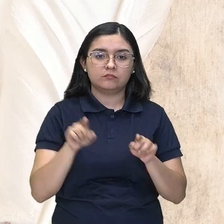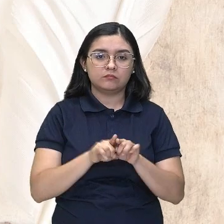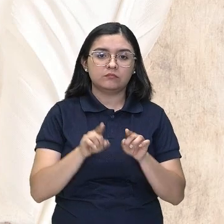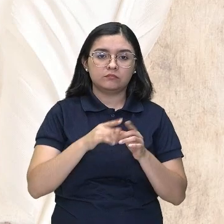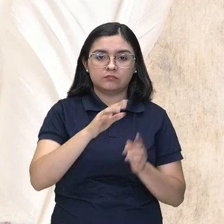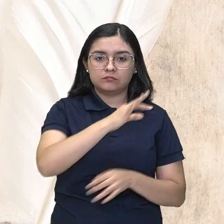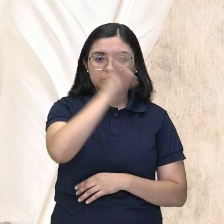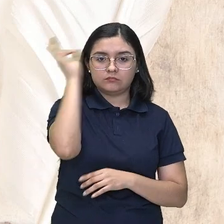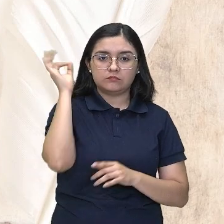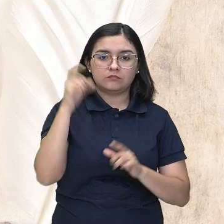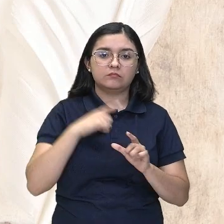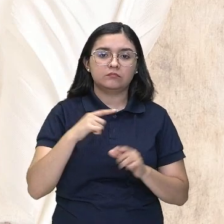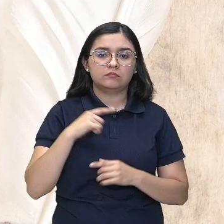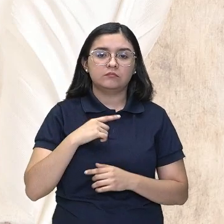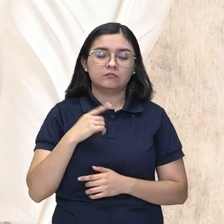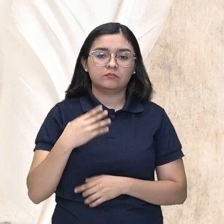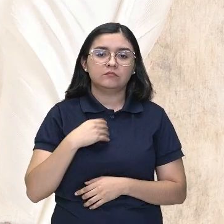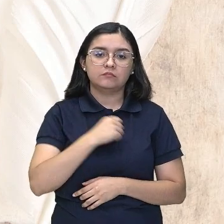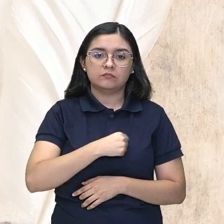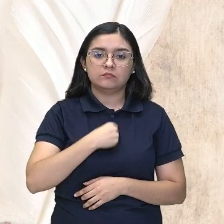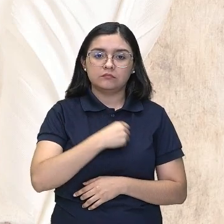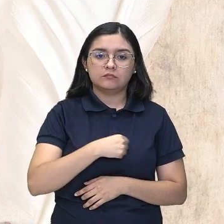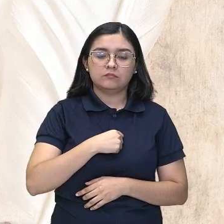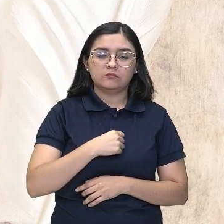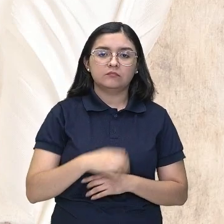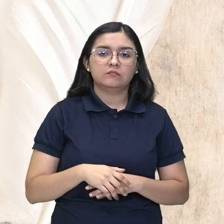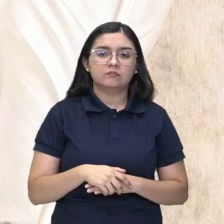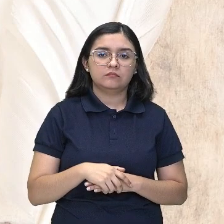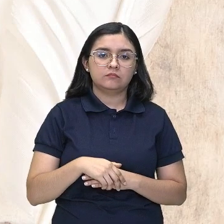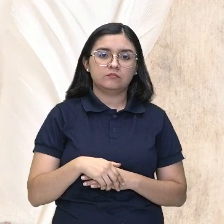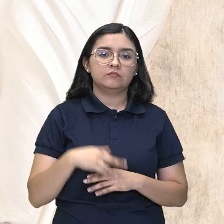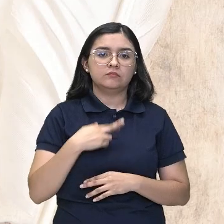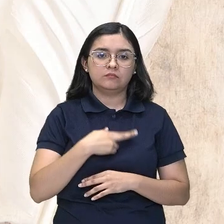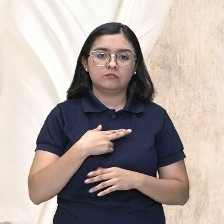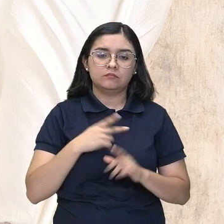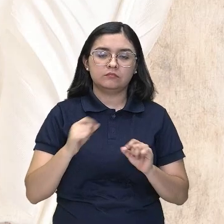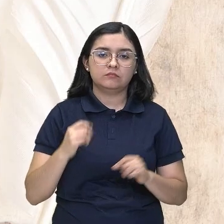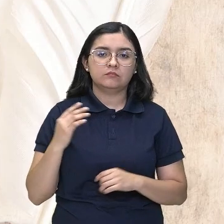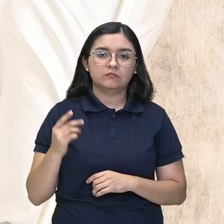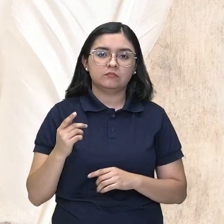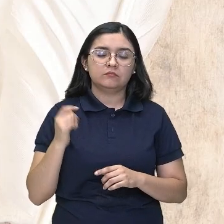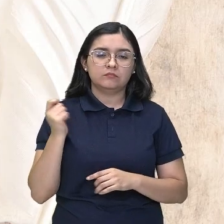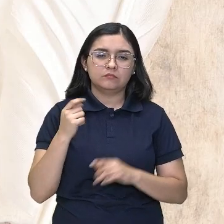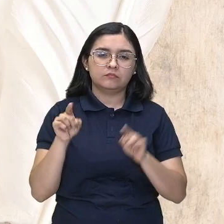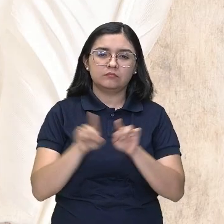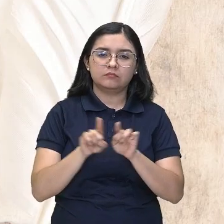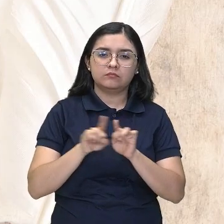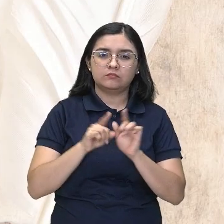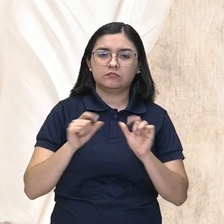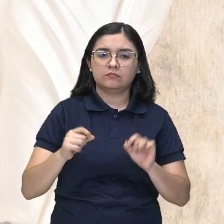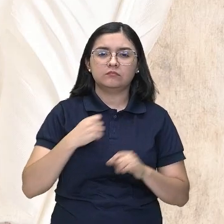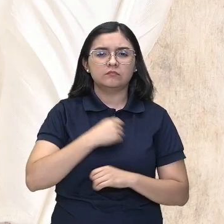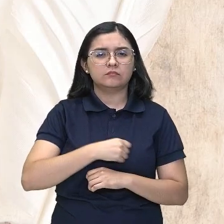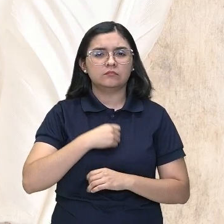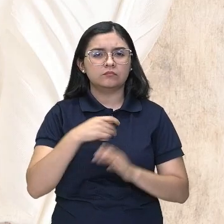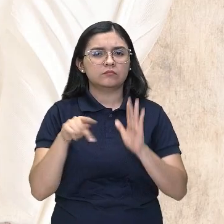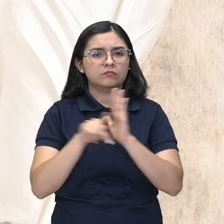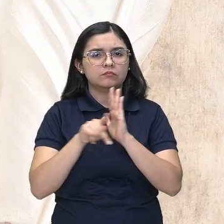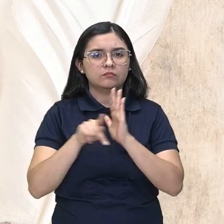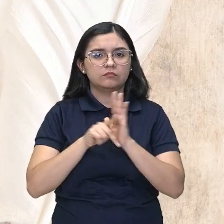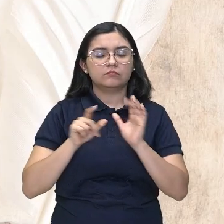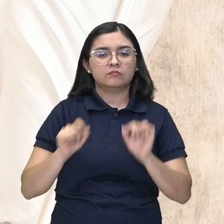inocente ilusão alva saudosa. E o romantismo ele sempre exagera os sentimentos, inclusive essa saudade da infância vai ser exagerada,